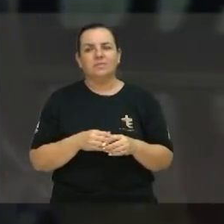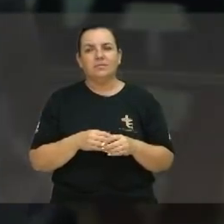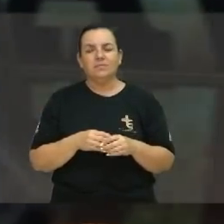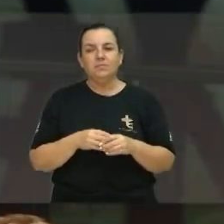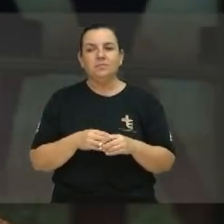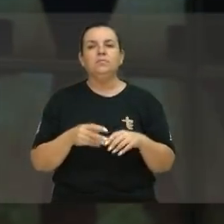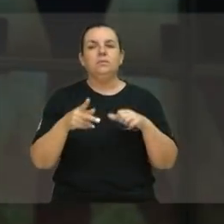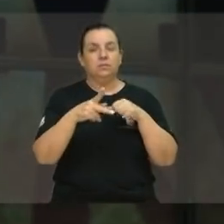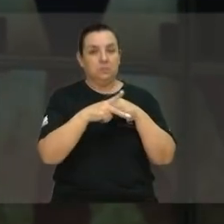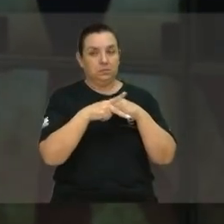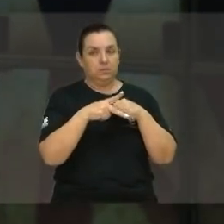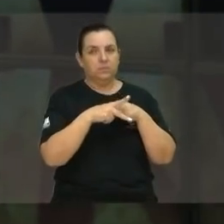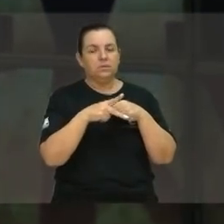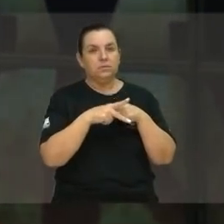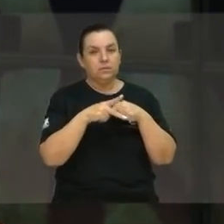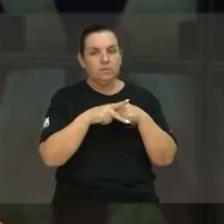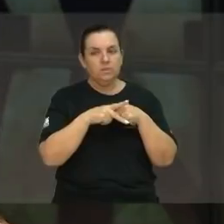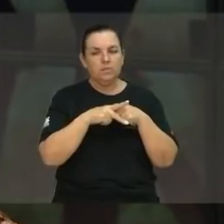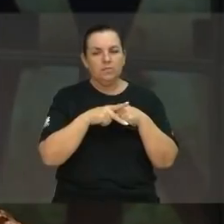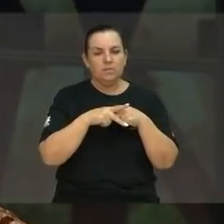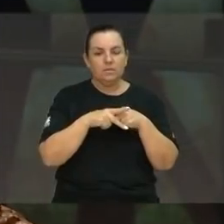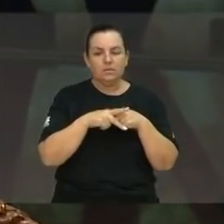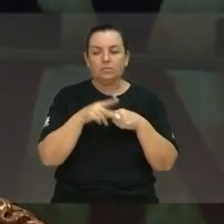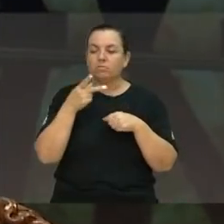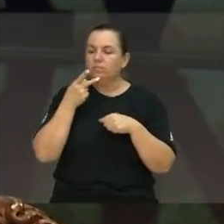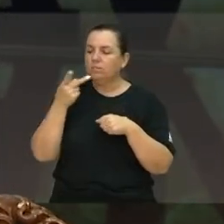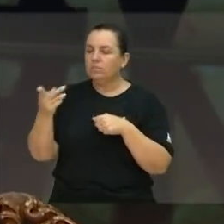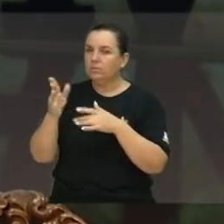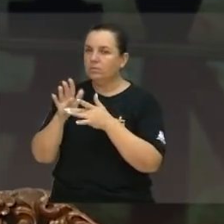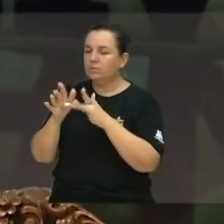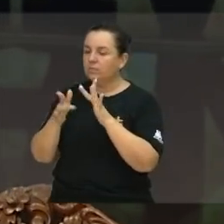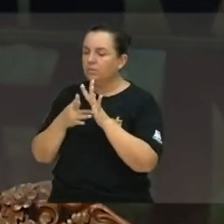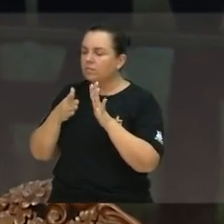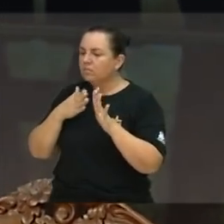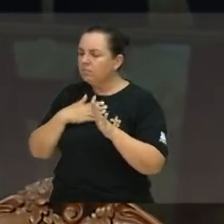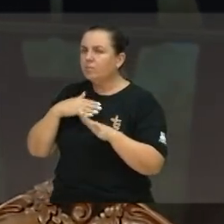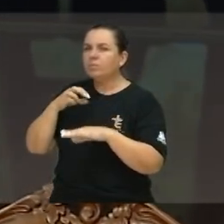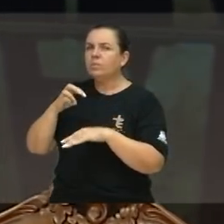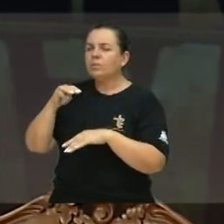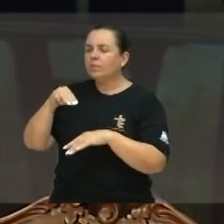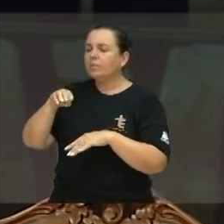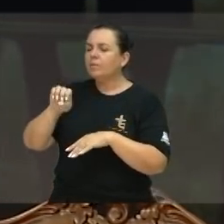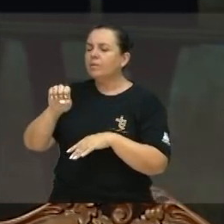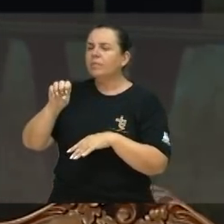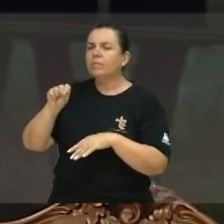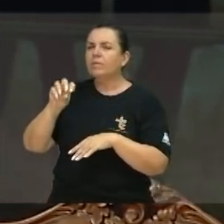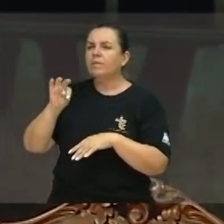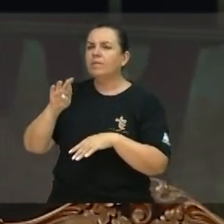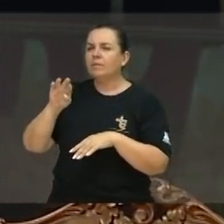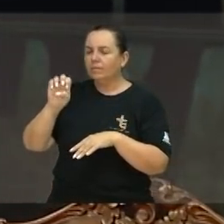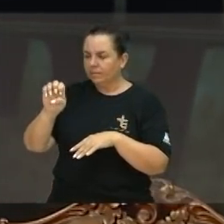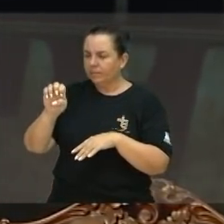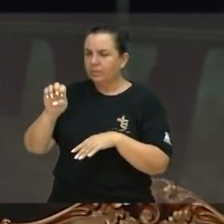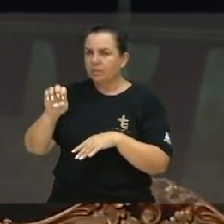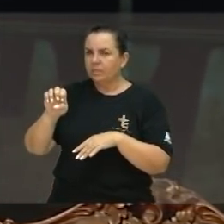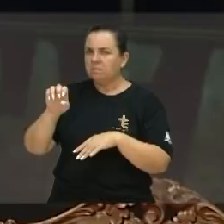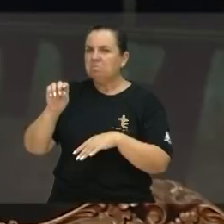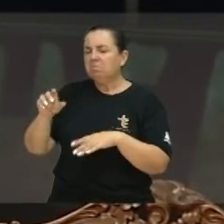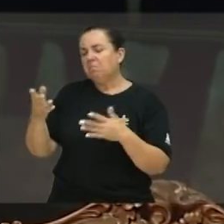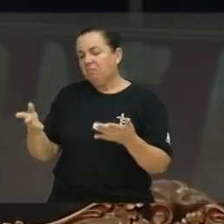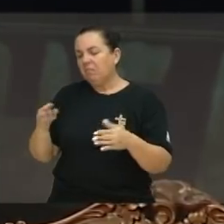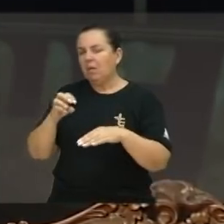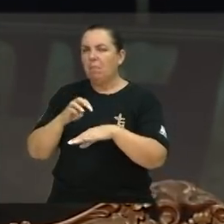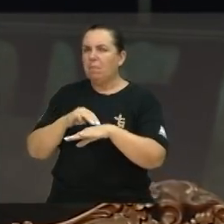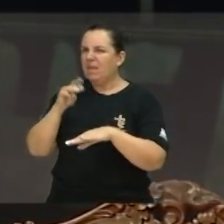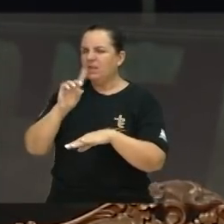pedro chamará jesus de mestre e de senhor a melhor senhor duas vezes no versículo 6 e